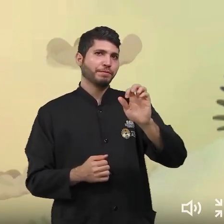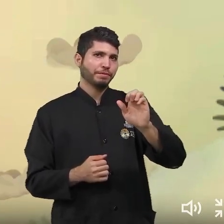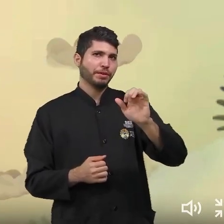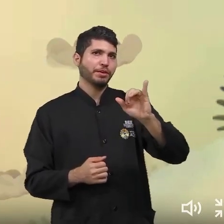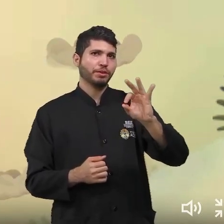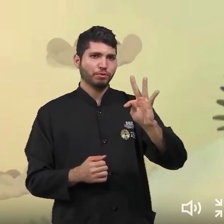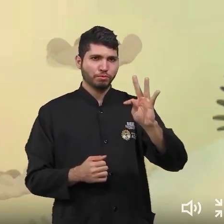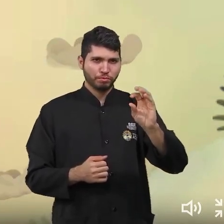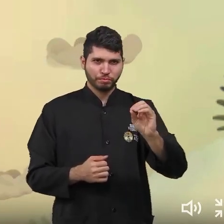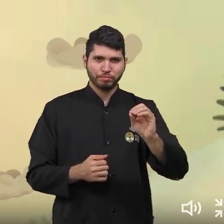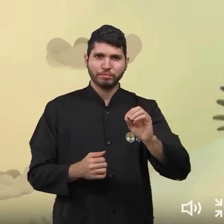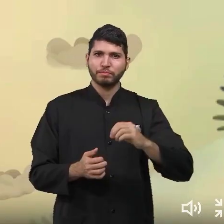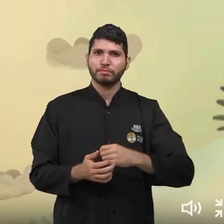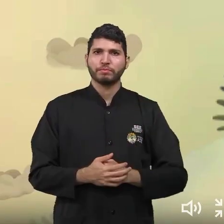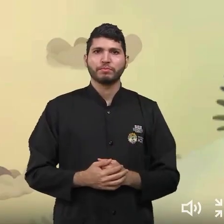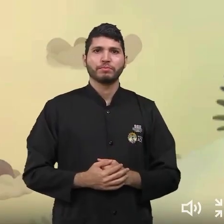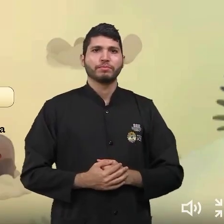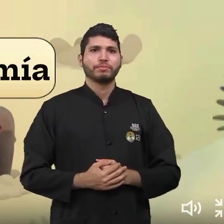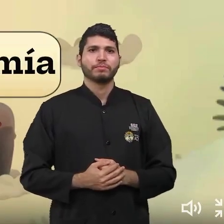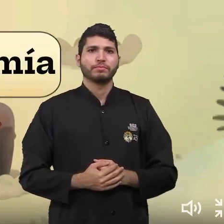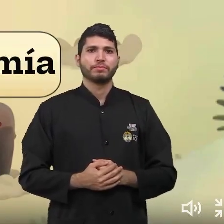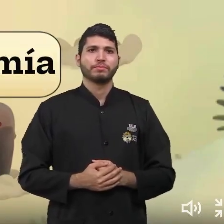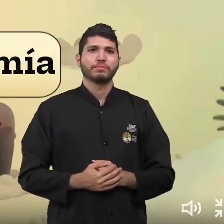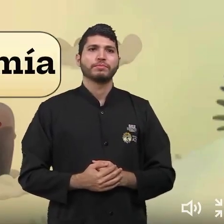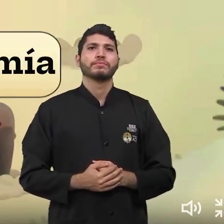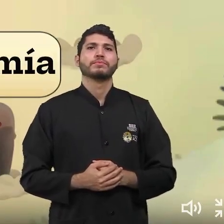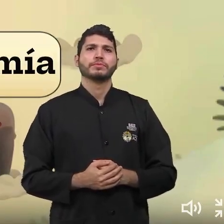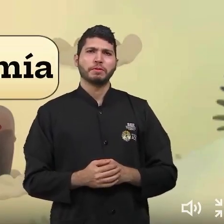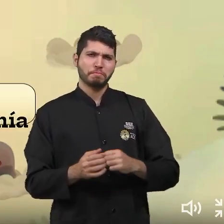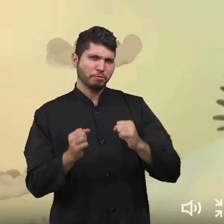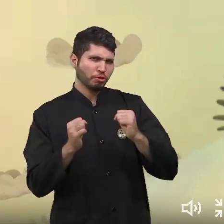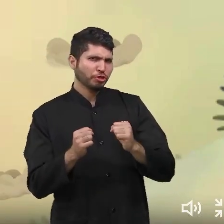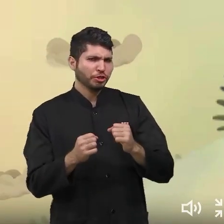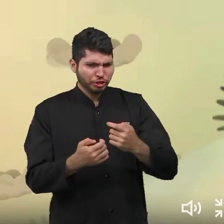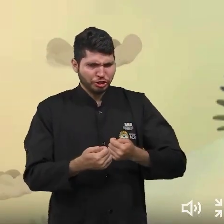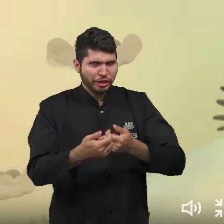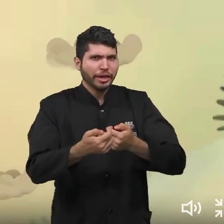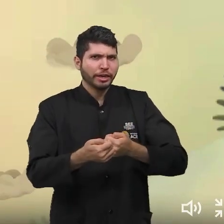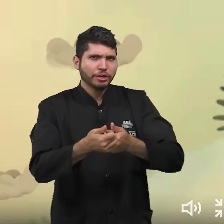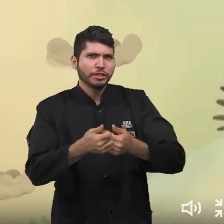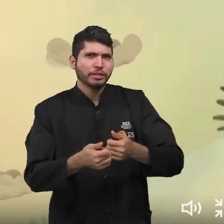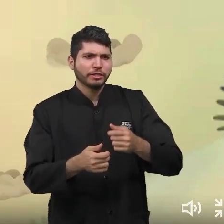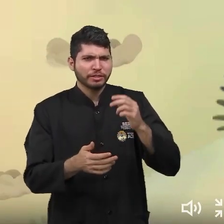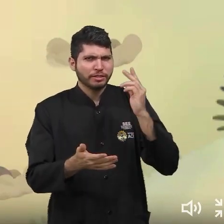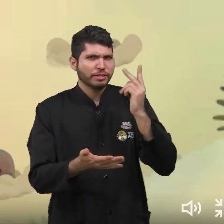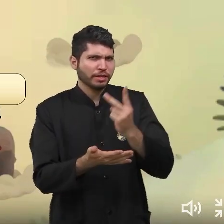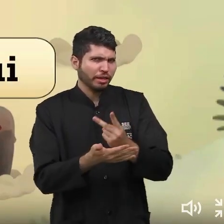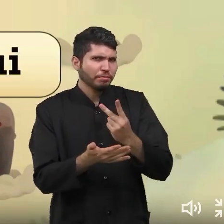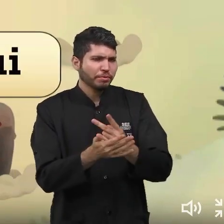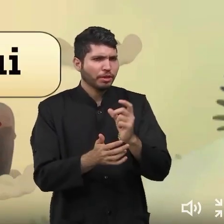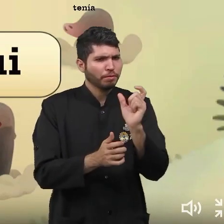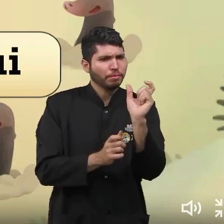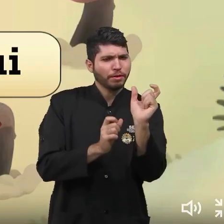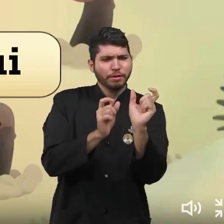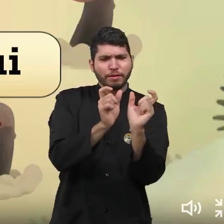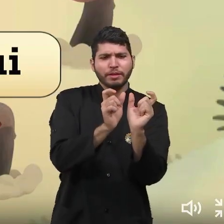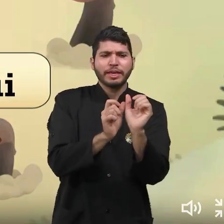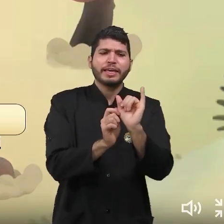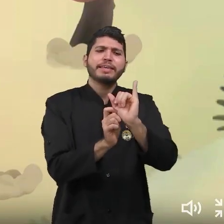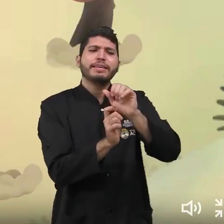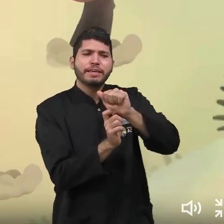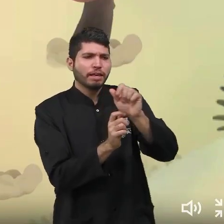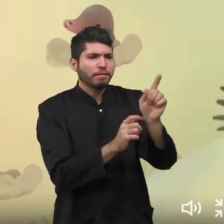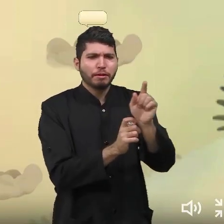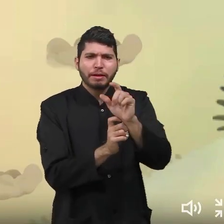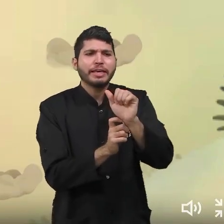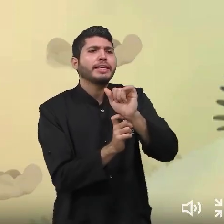olha lá. Ah, professor, dá para fazer pelo macete do ia? Com certeza, se for verbo e terminar em ia com esse acento agudo. Ah, professor,